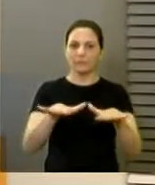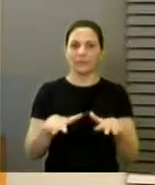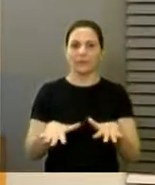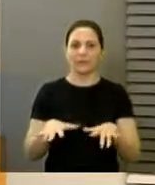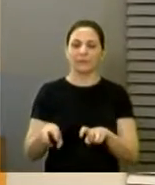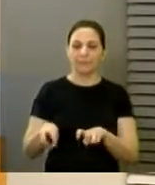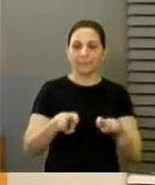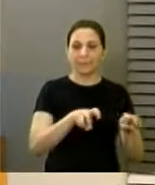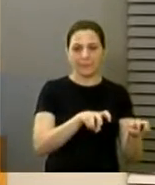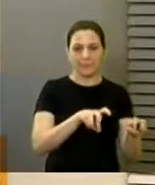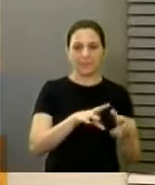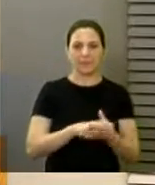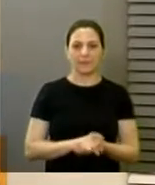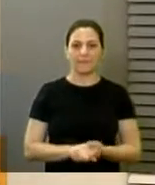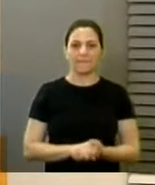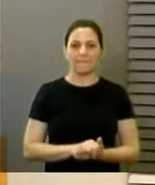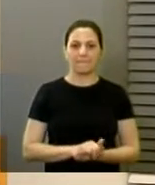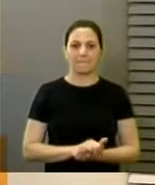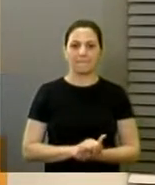mesa